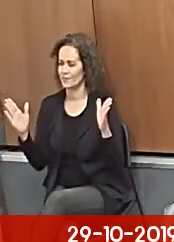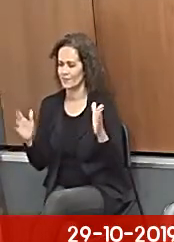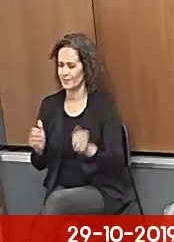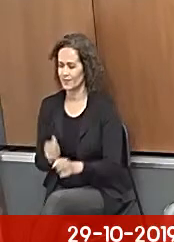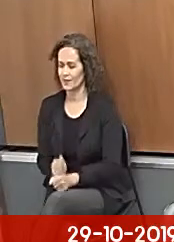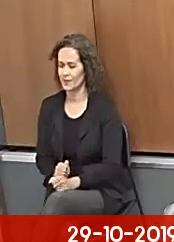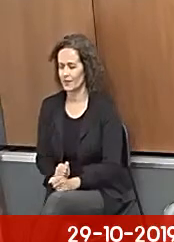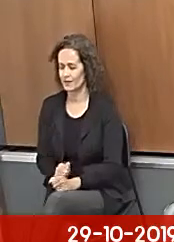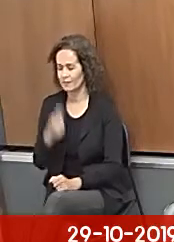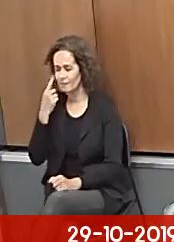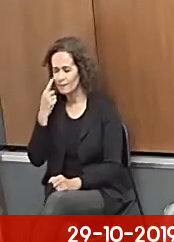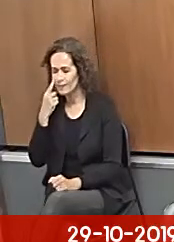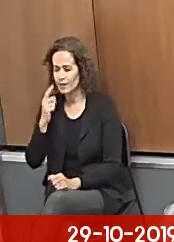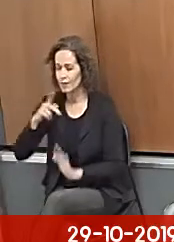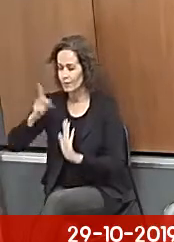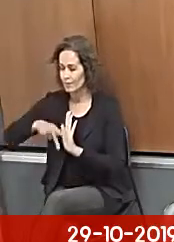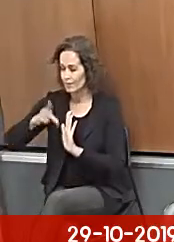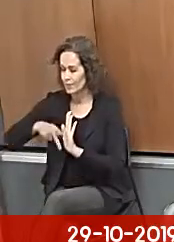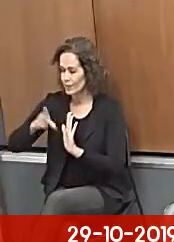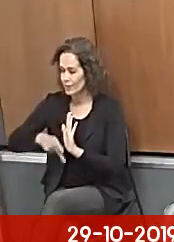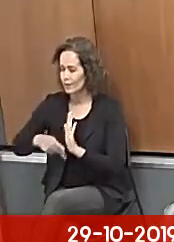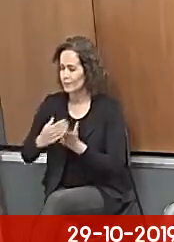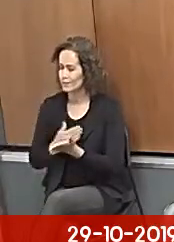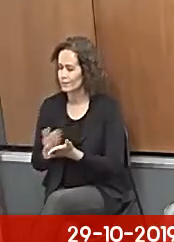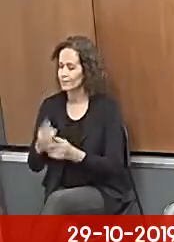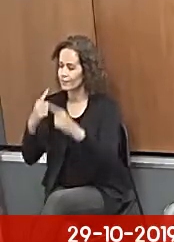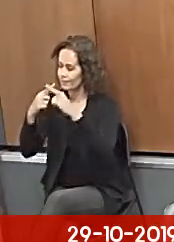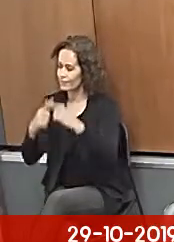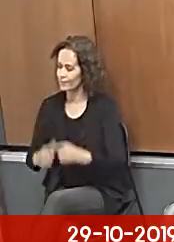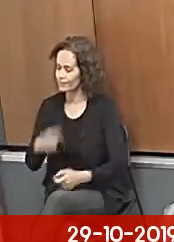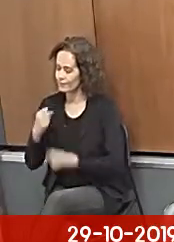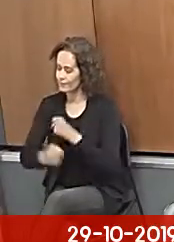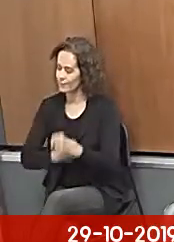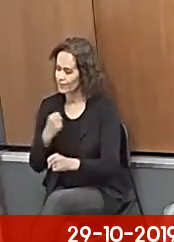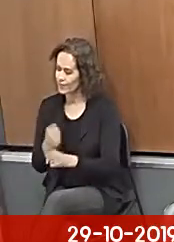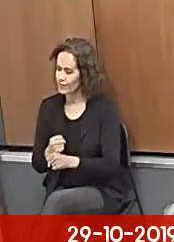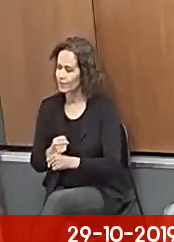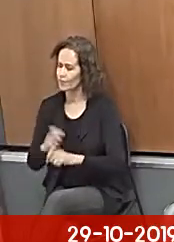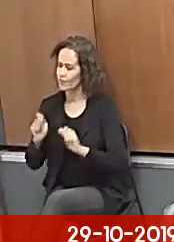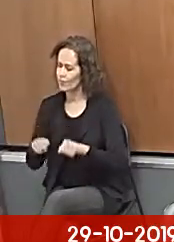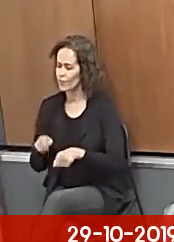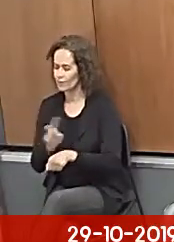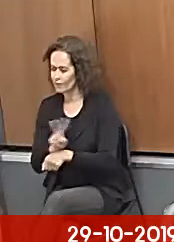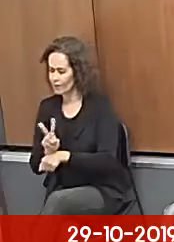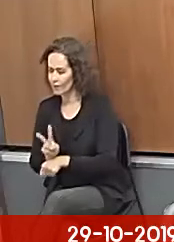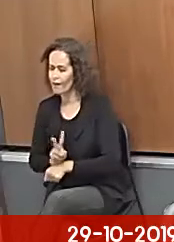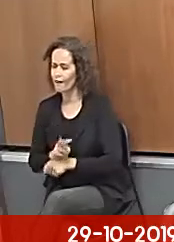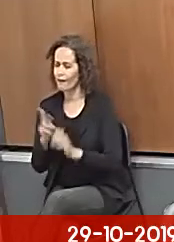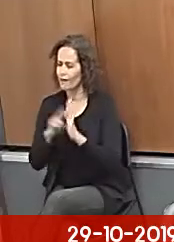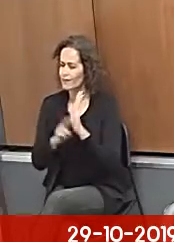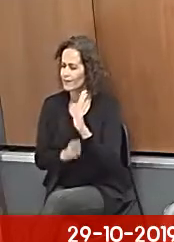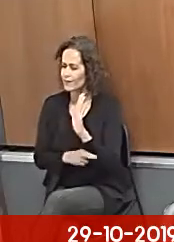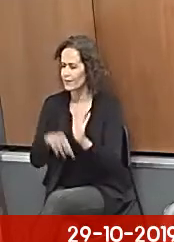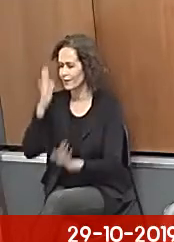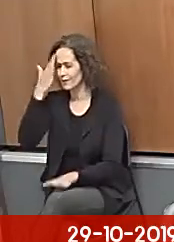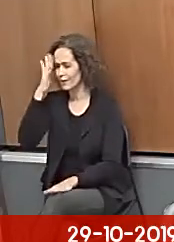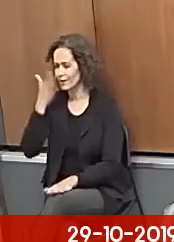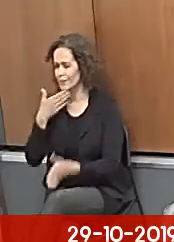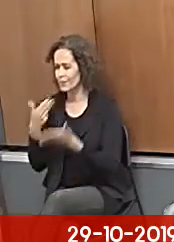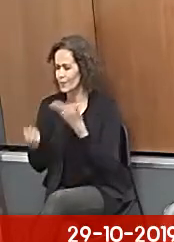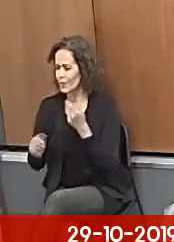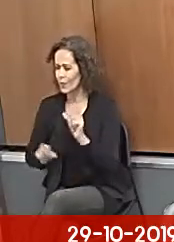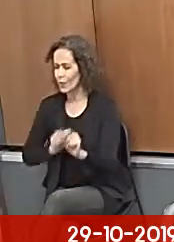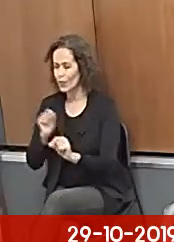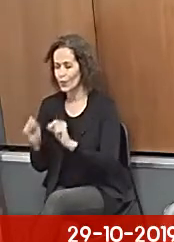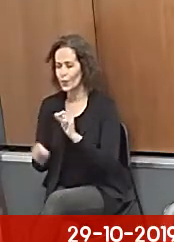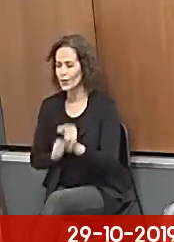ver o projeto que pode sair desse campeonato, por exemplo, para o ano que vem. A gente pode avaliar e participar, ver as regras, entender melhor o que a gente tem que